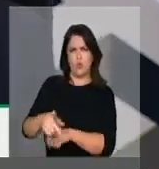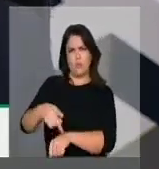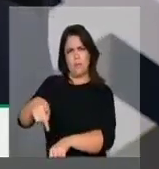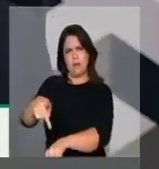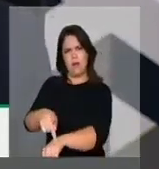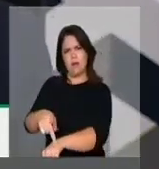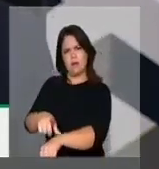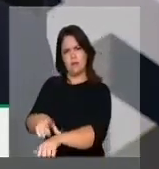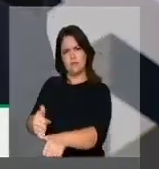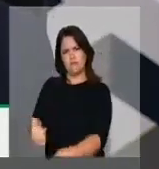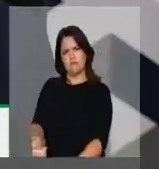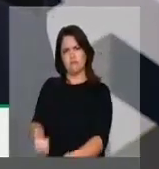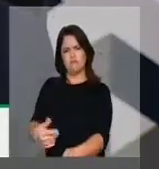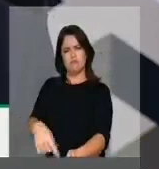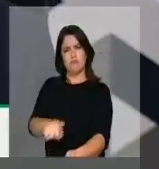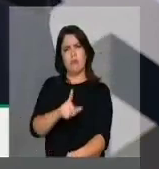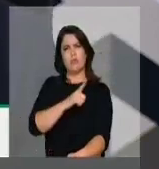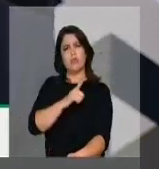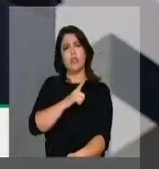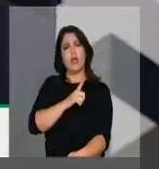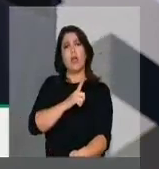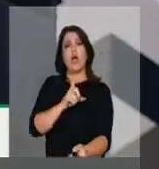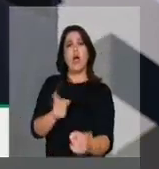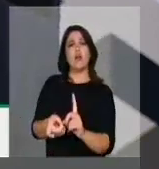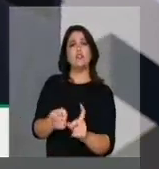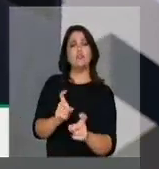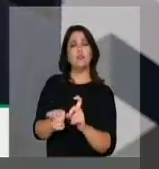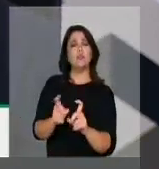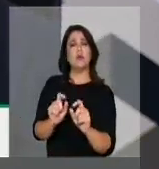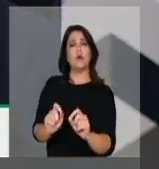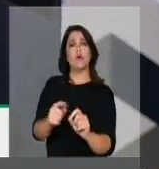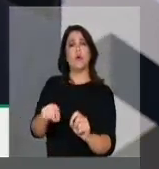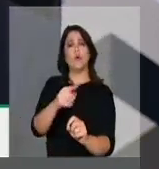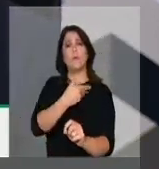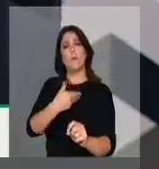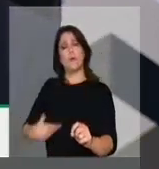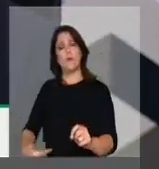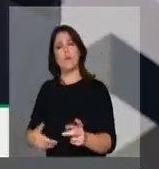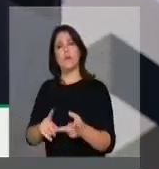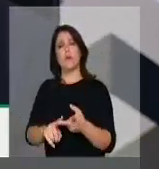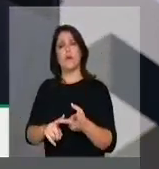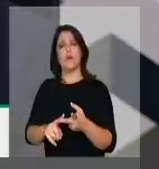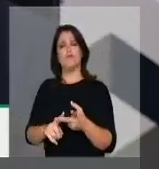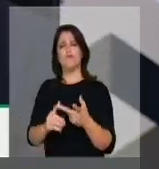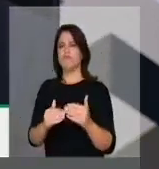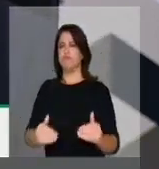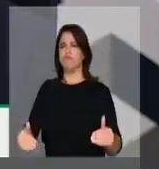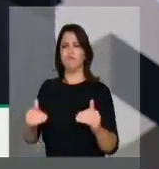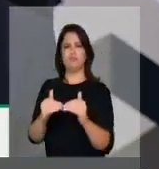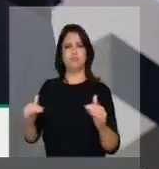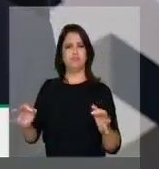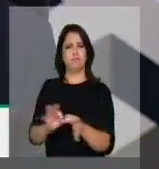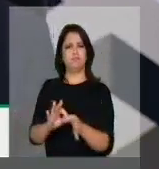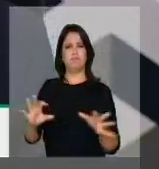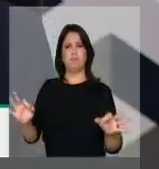e os países que funcionam têm uma administração pública autônoma,